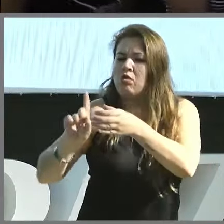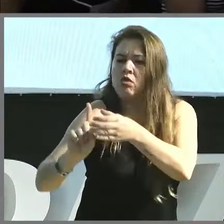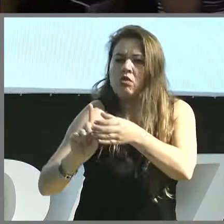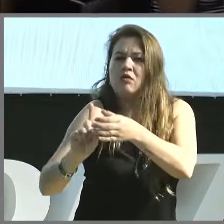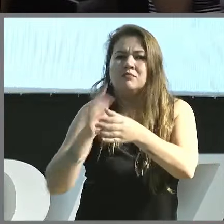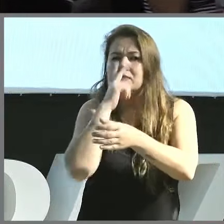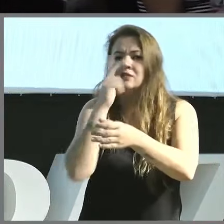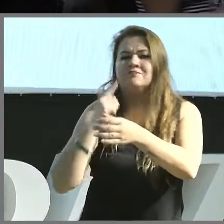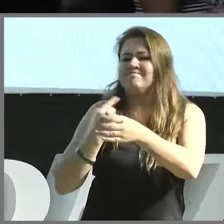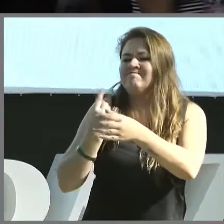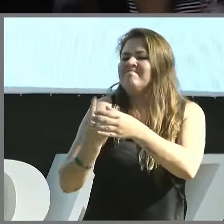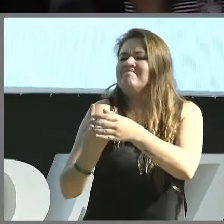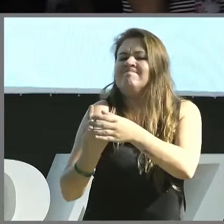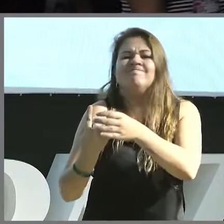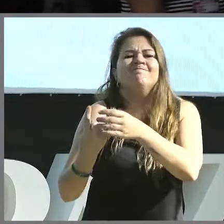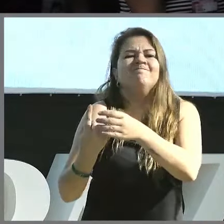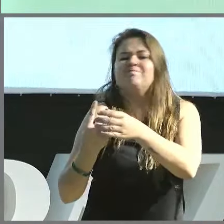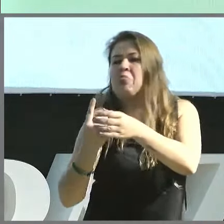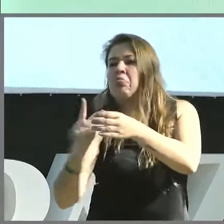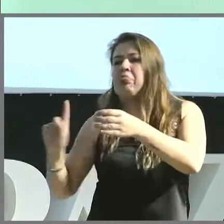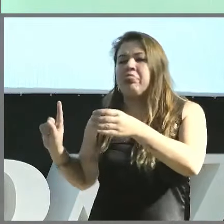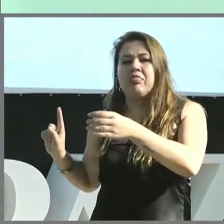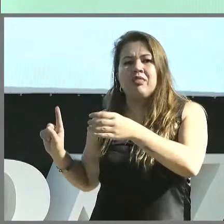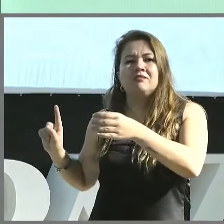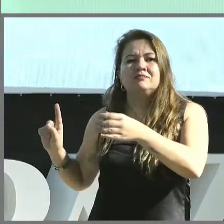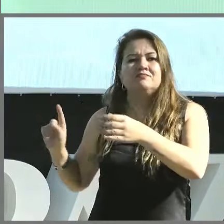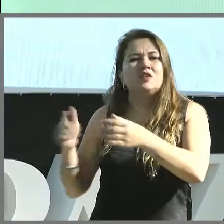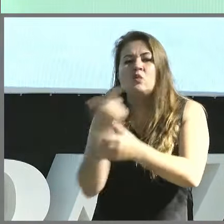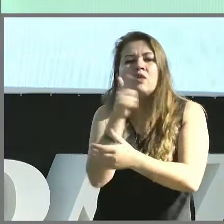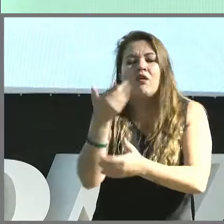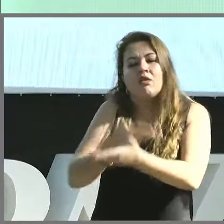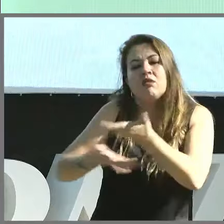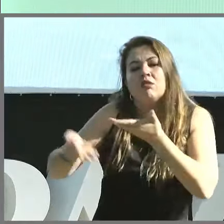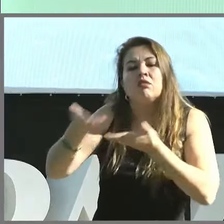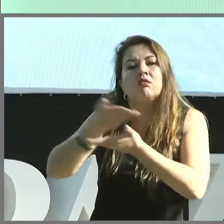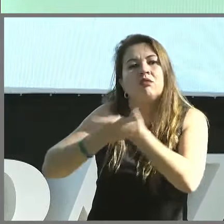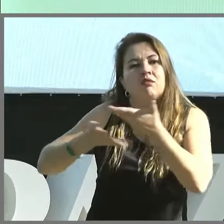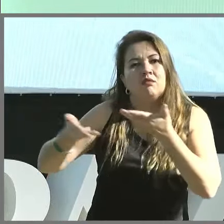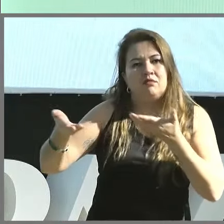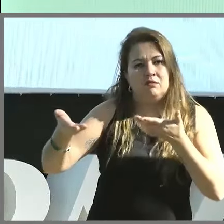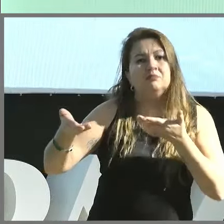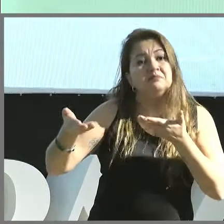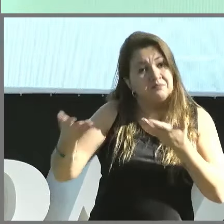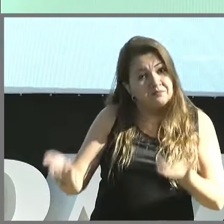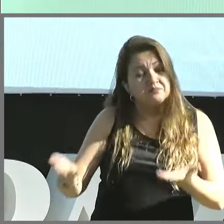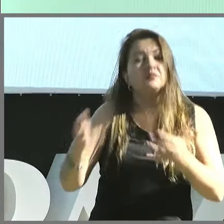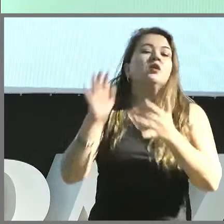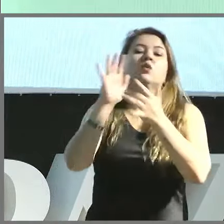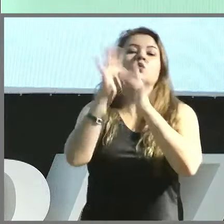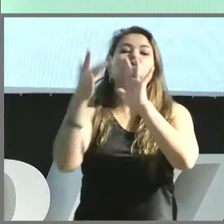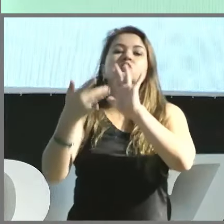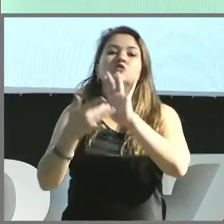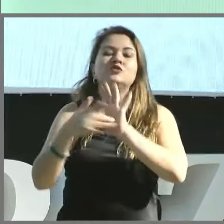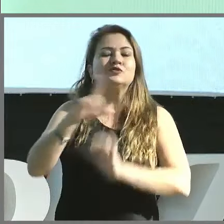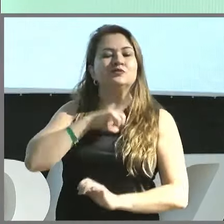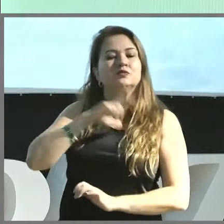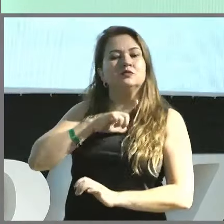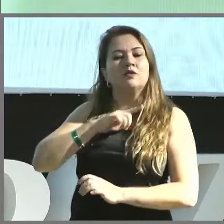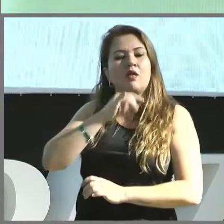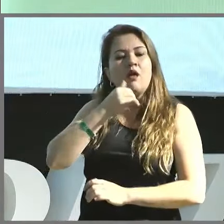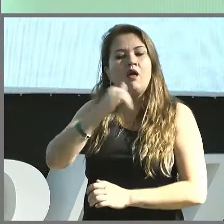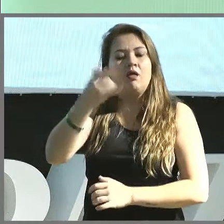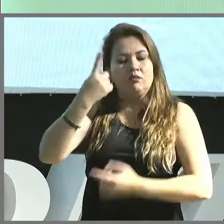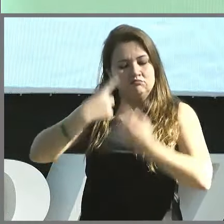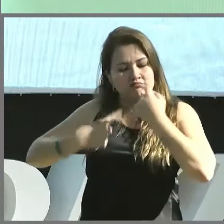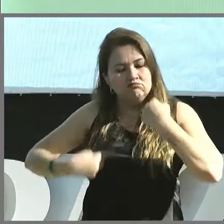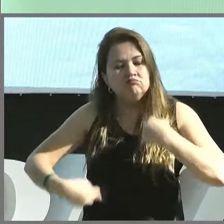dinâmica social, na nossa interação universal. Jesus, que deteve uma energia